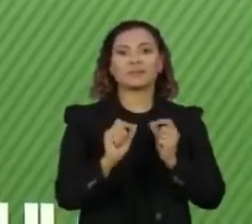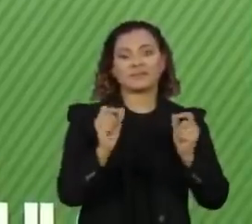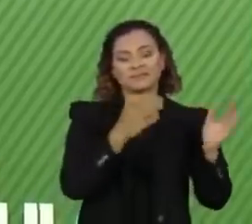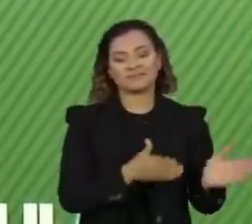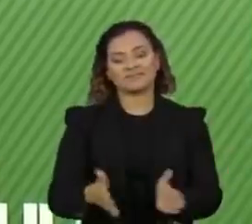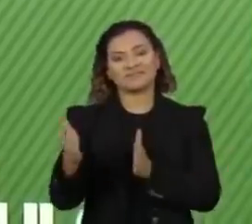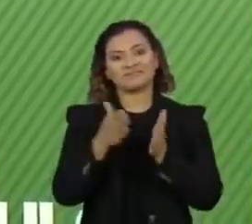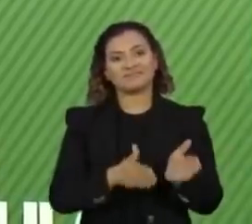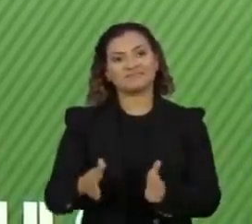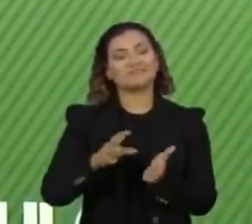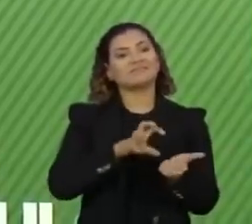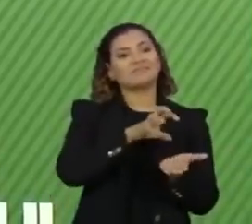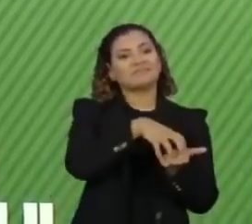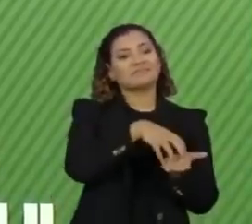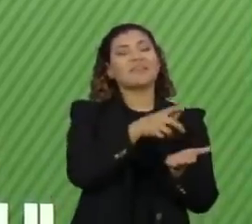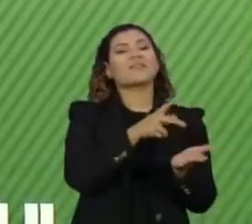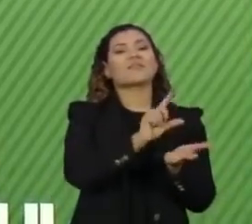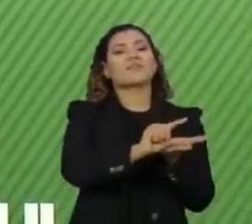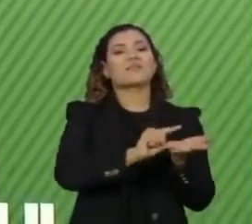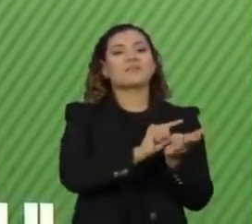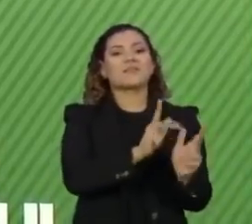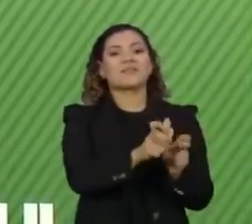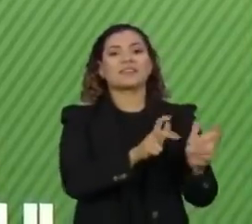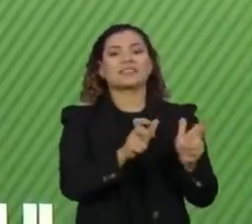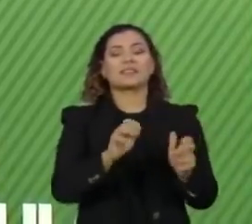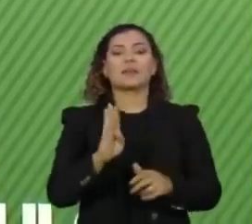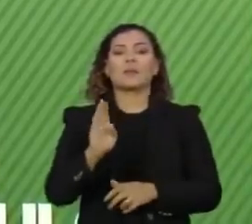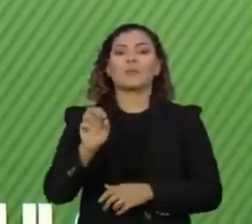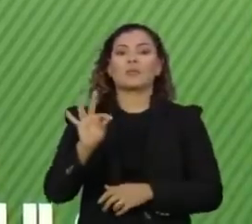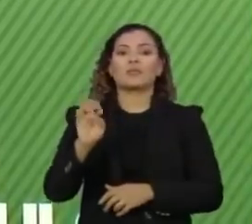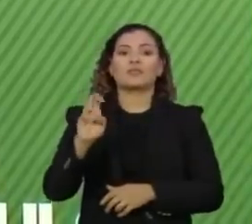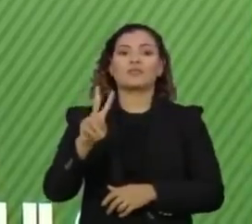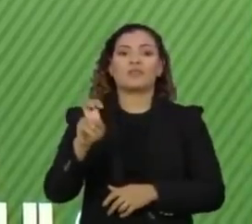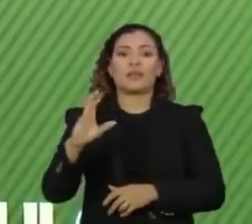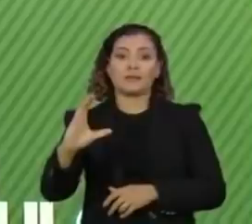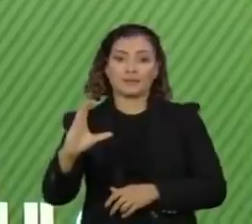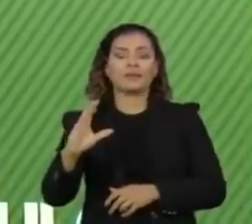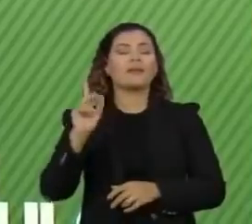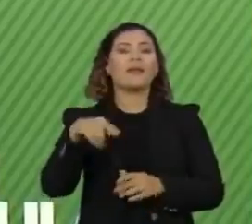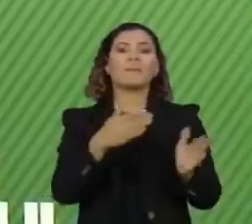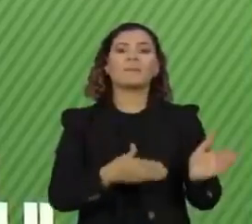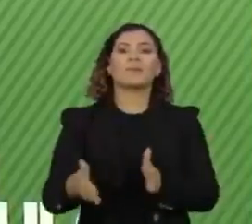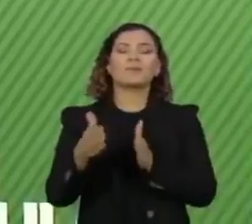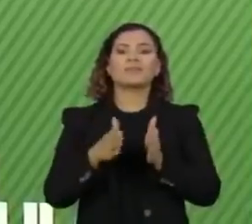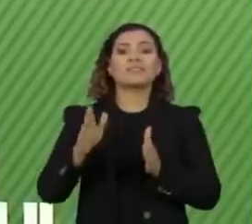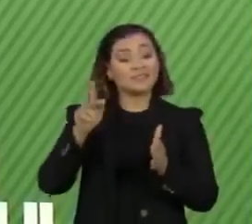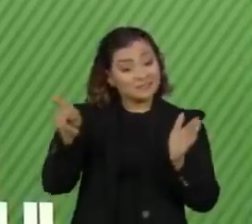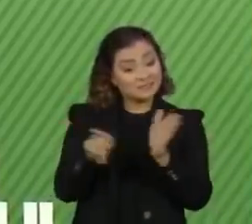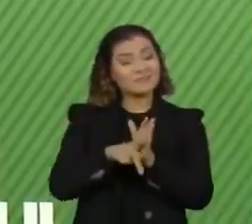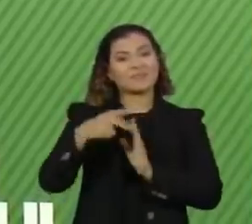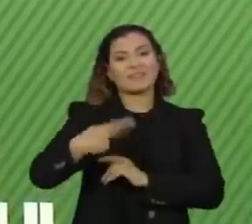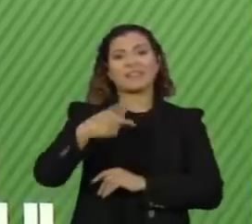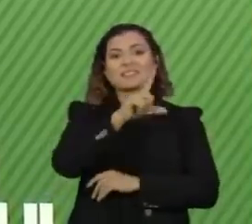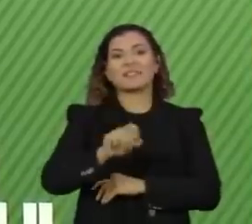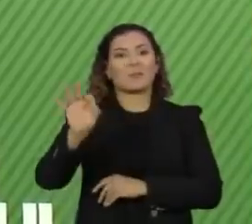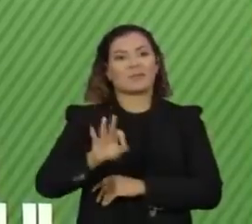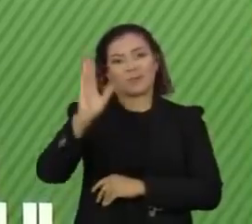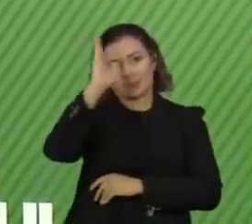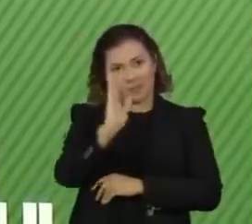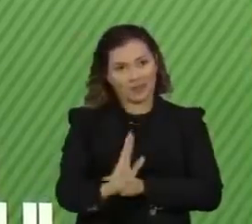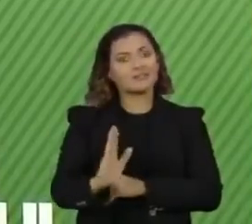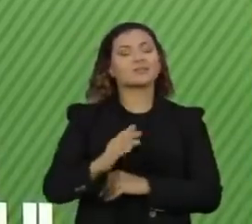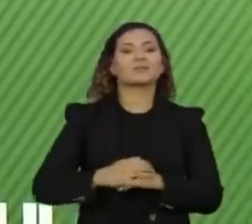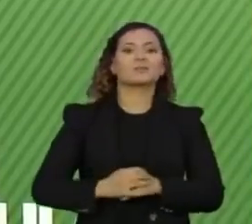a vacina Butanvac, a vacina integralmente produzida, fabricada aqui no Brasil.